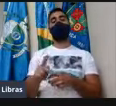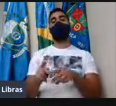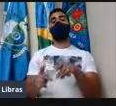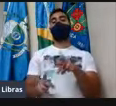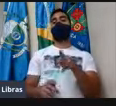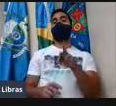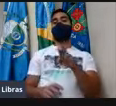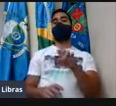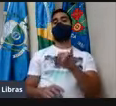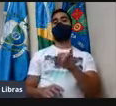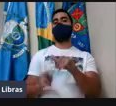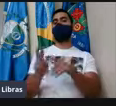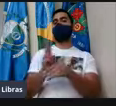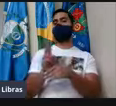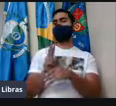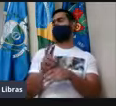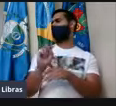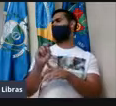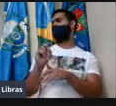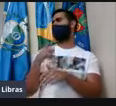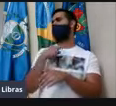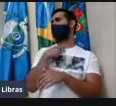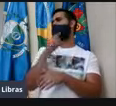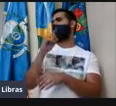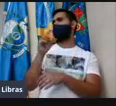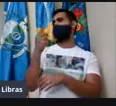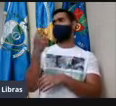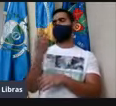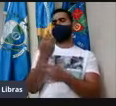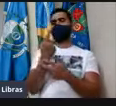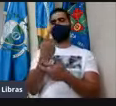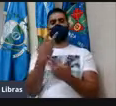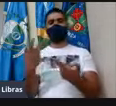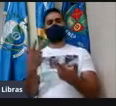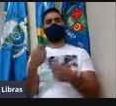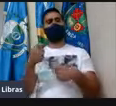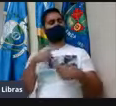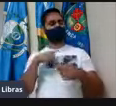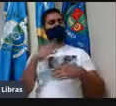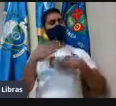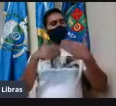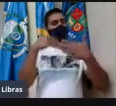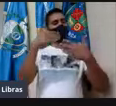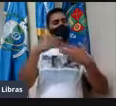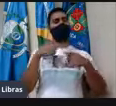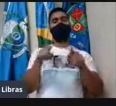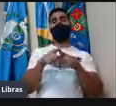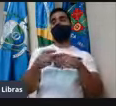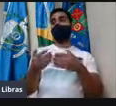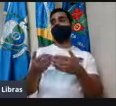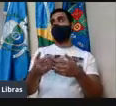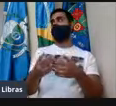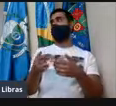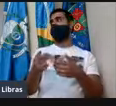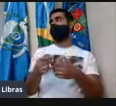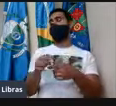não pode se resumir só a isso. Ele tem que se desenvolver, até para benefício do próprio